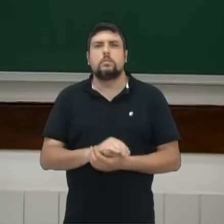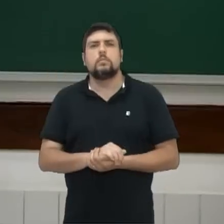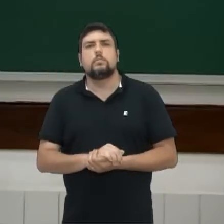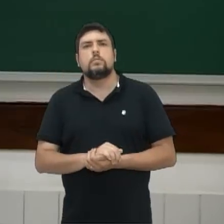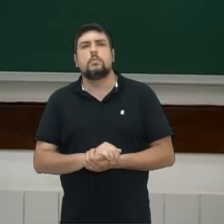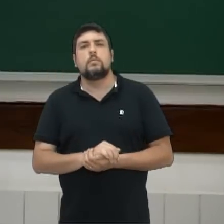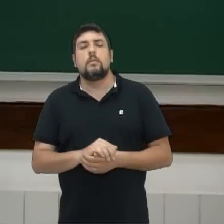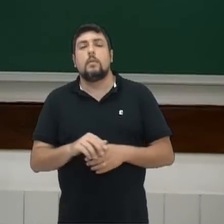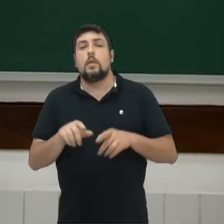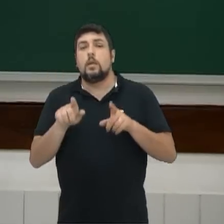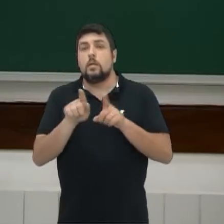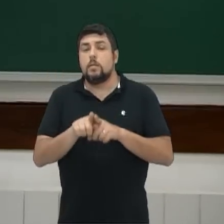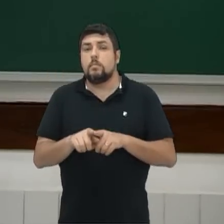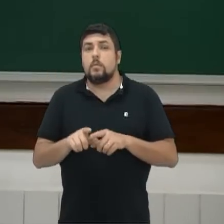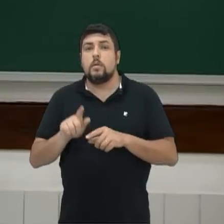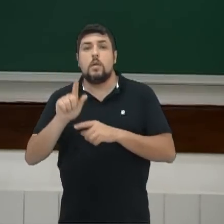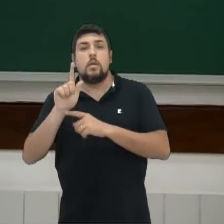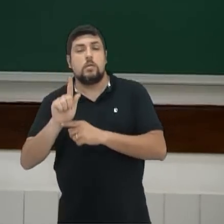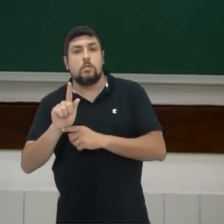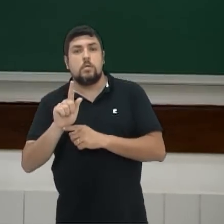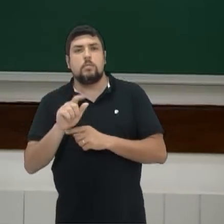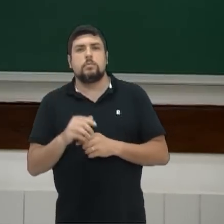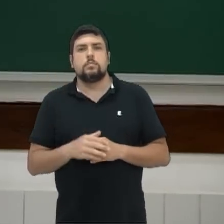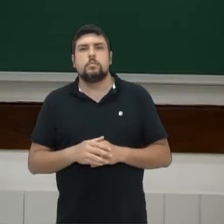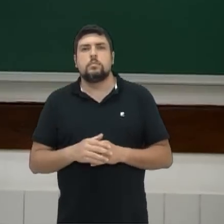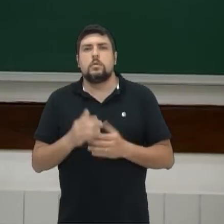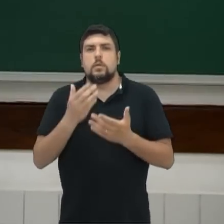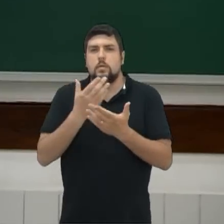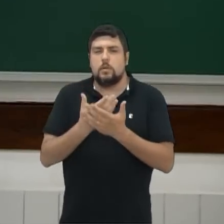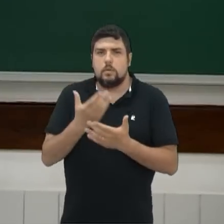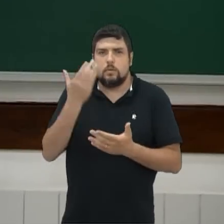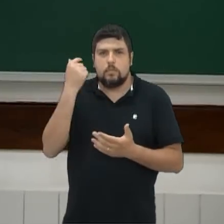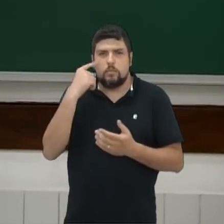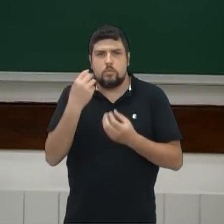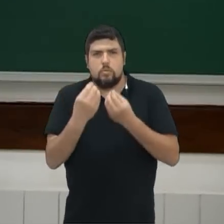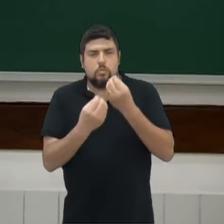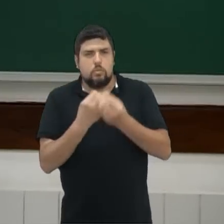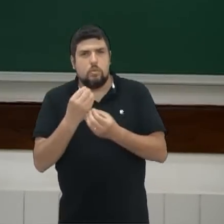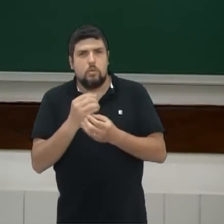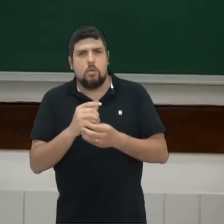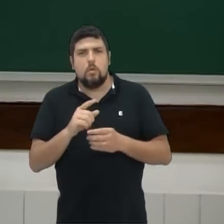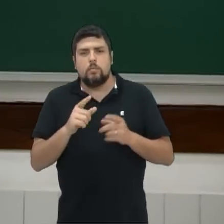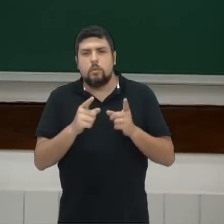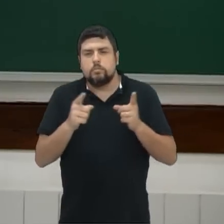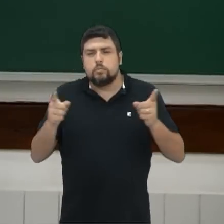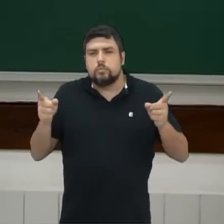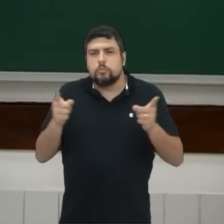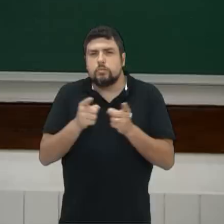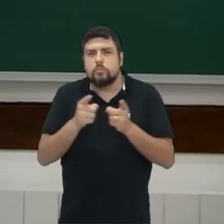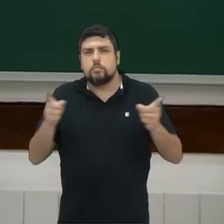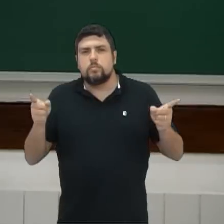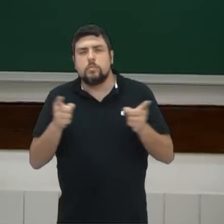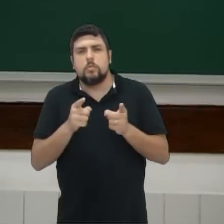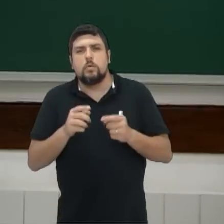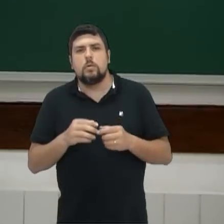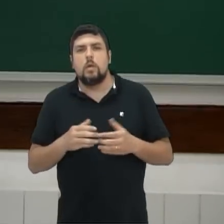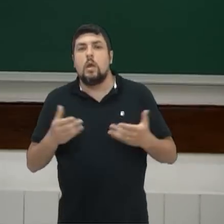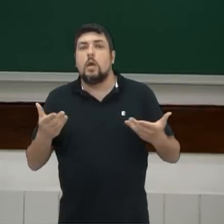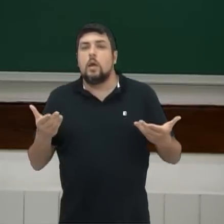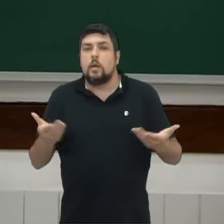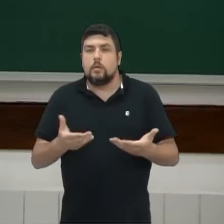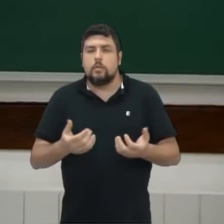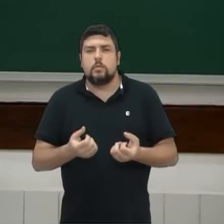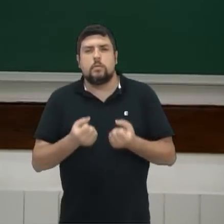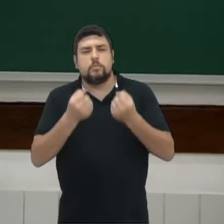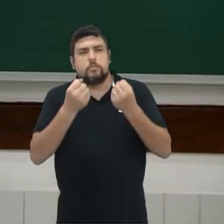gramas também. A aula passada a gente trabalhou a transformação das unidades de tamanho, agora a gente trabalhou as de gramas e